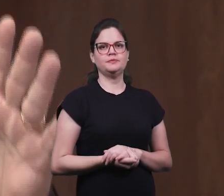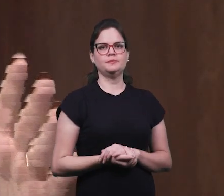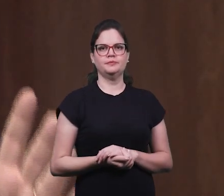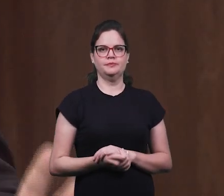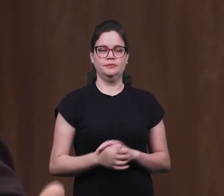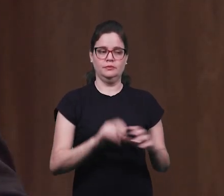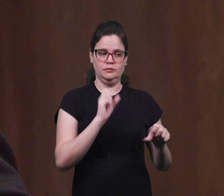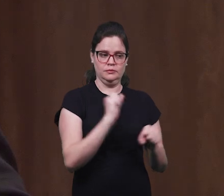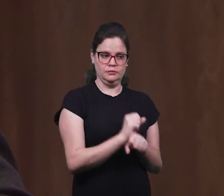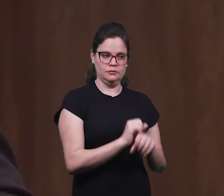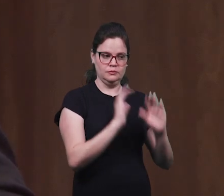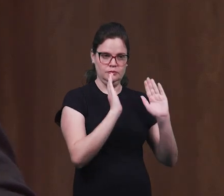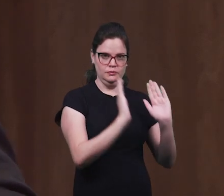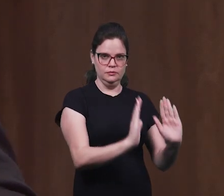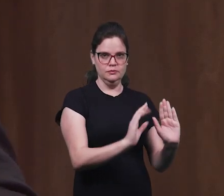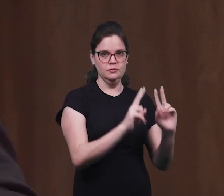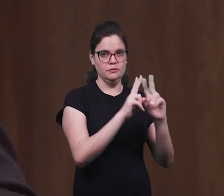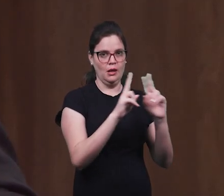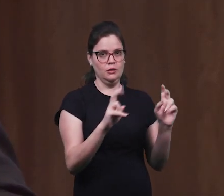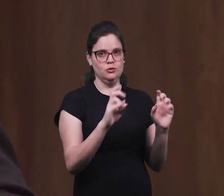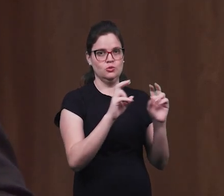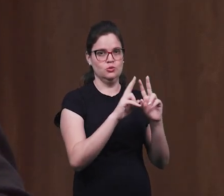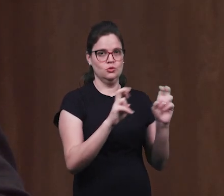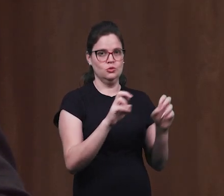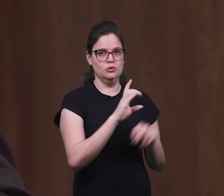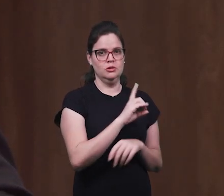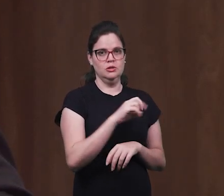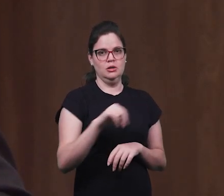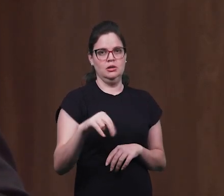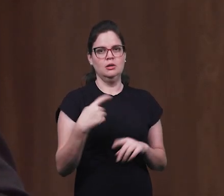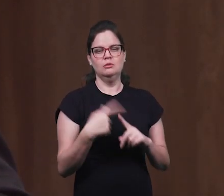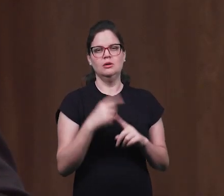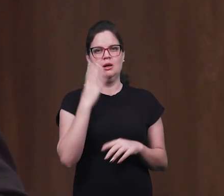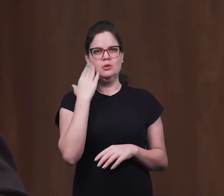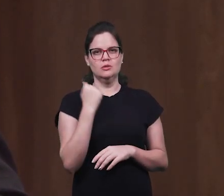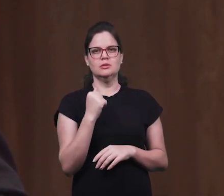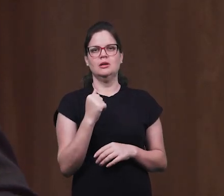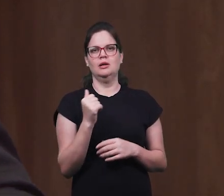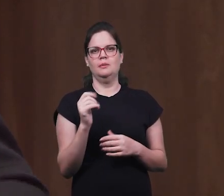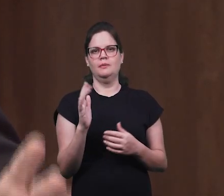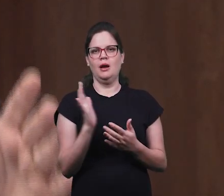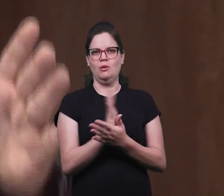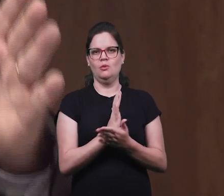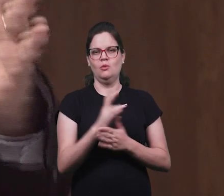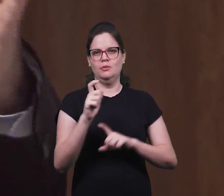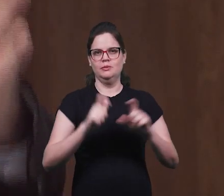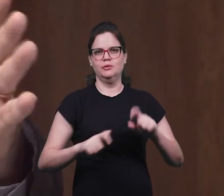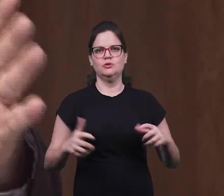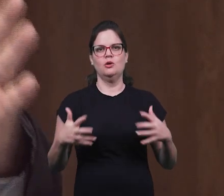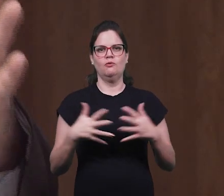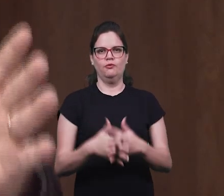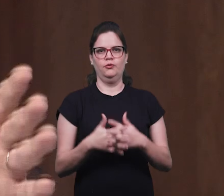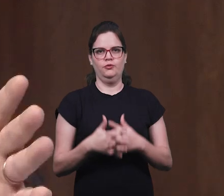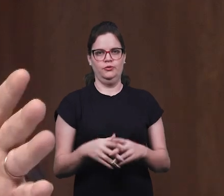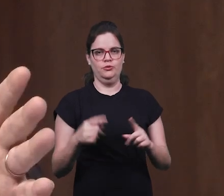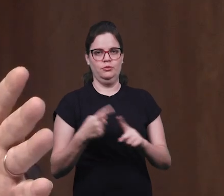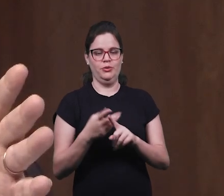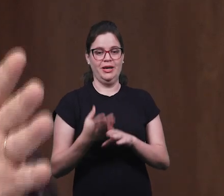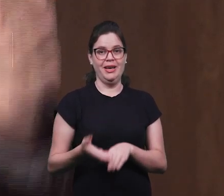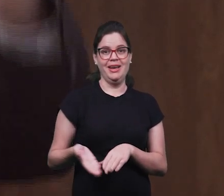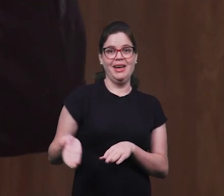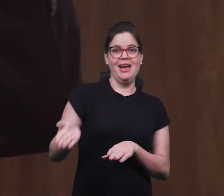uma pausa aqui, porque eu sei que muita gente se confunde com isso. Antes dessa